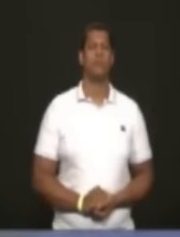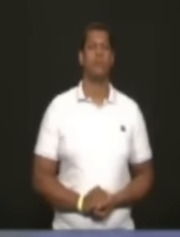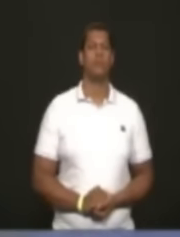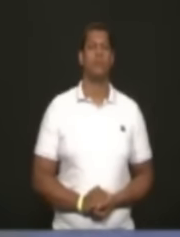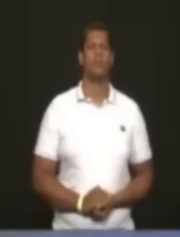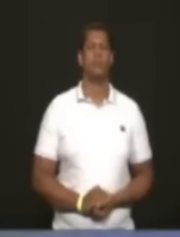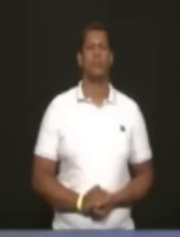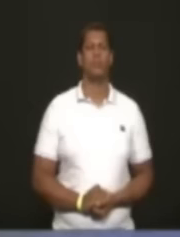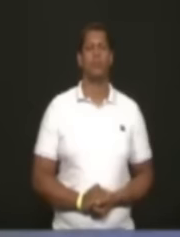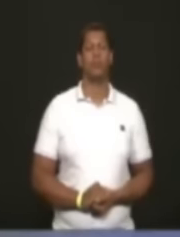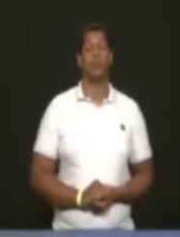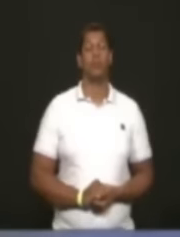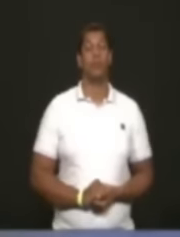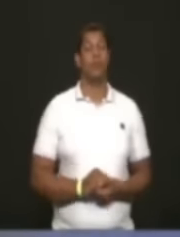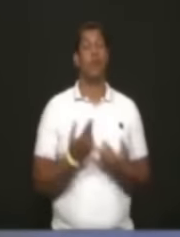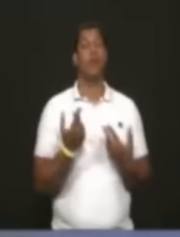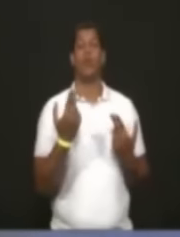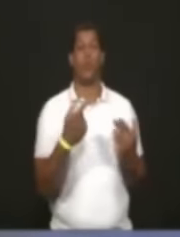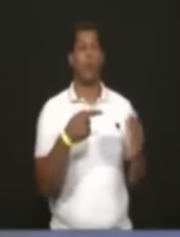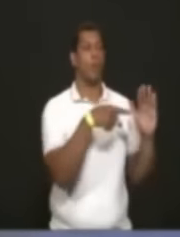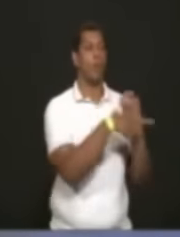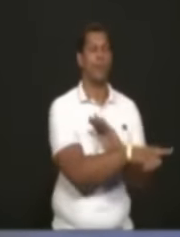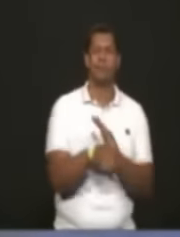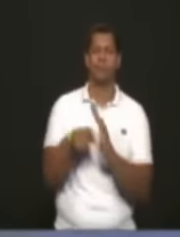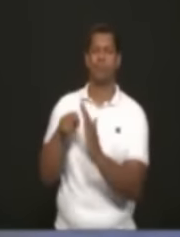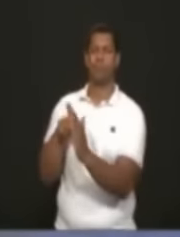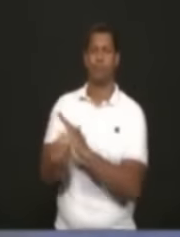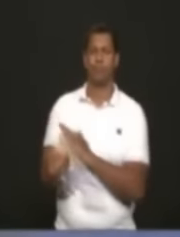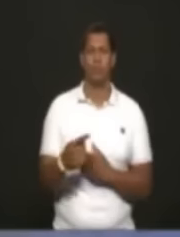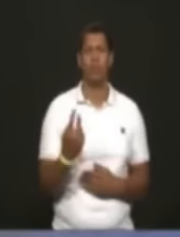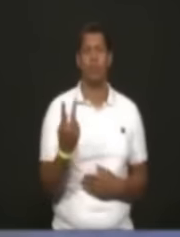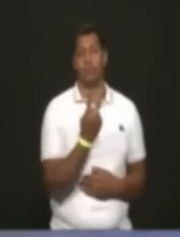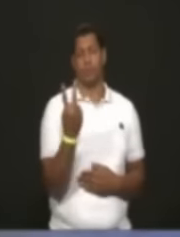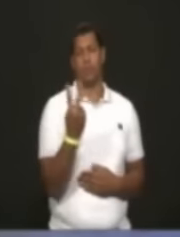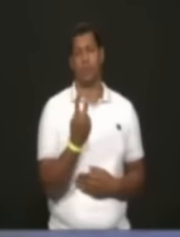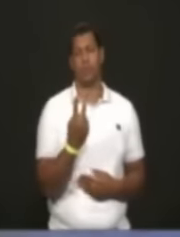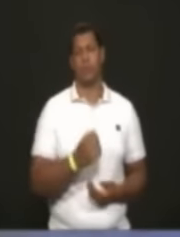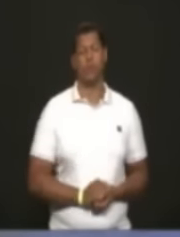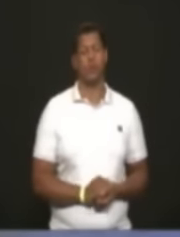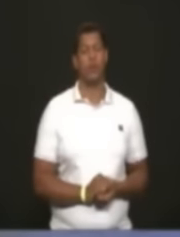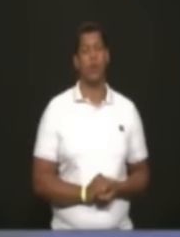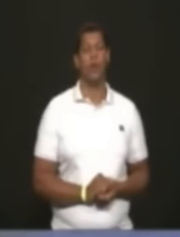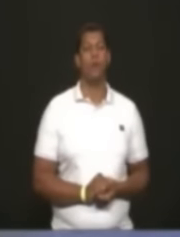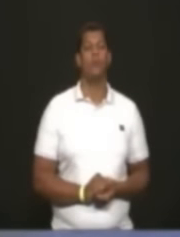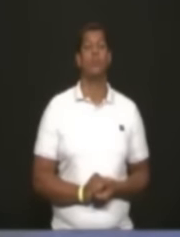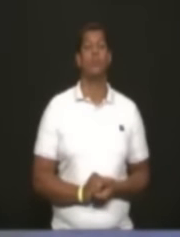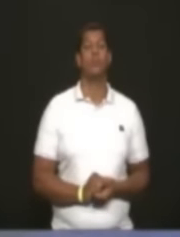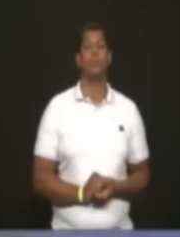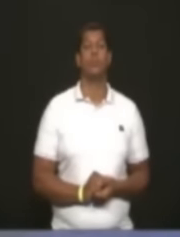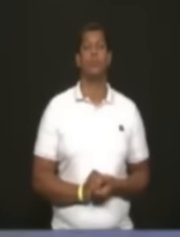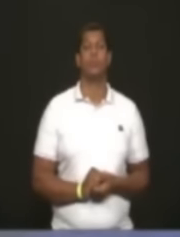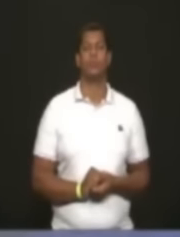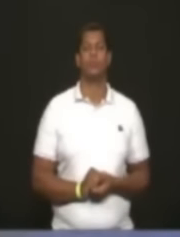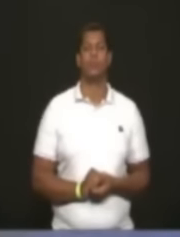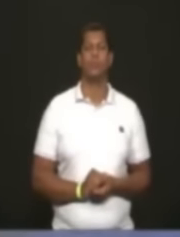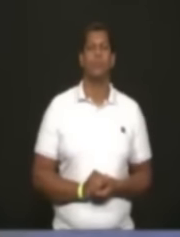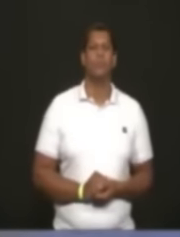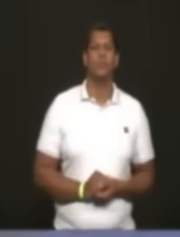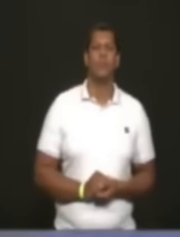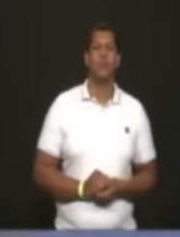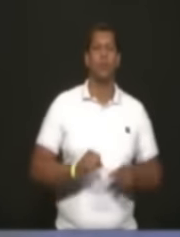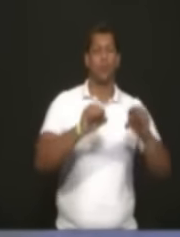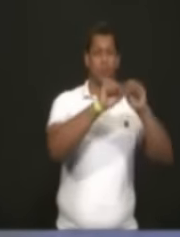Eu vou fazer a mesma pergunta para os dois candidatos. E a minha pergunta é o seguinte: a rede municipal do Rio de